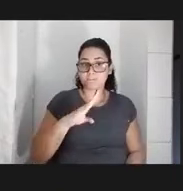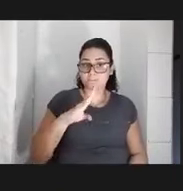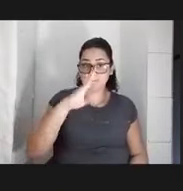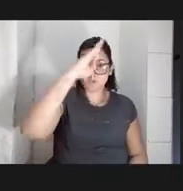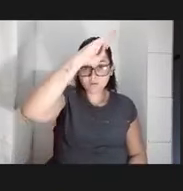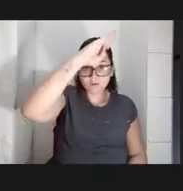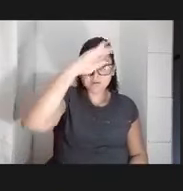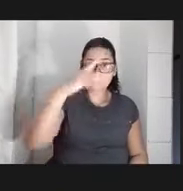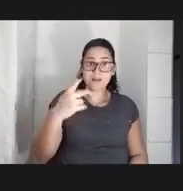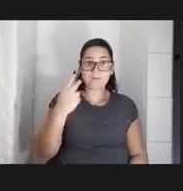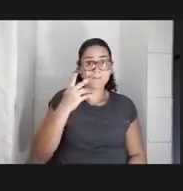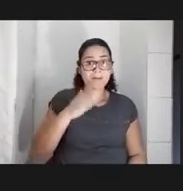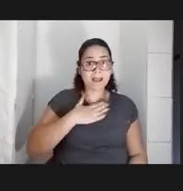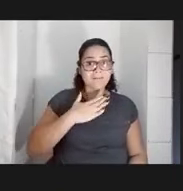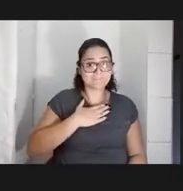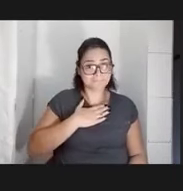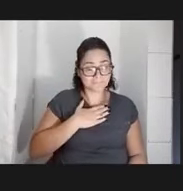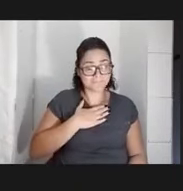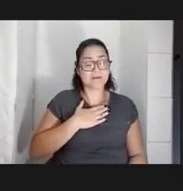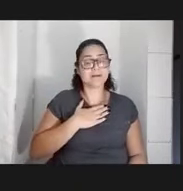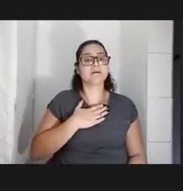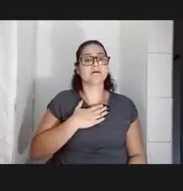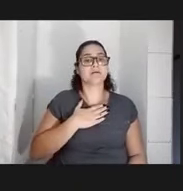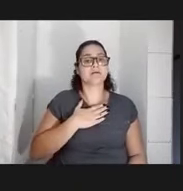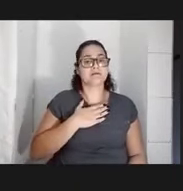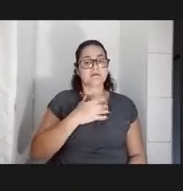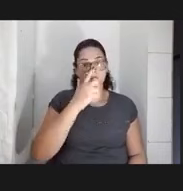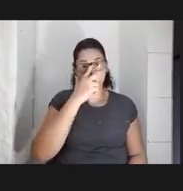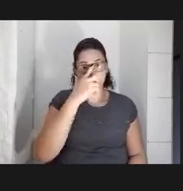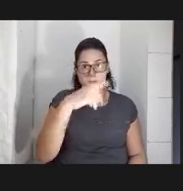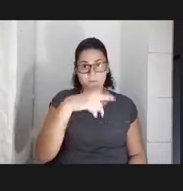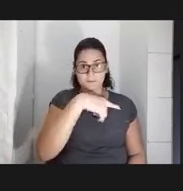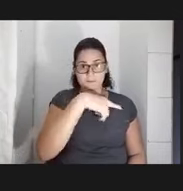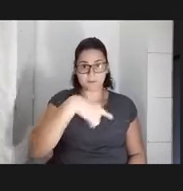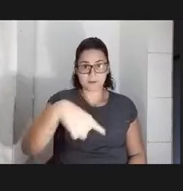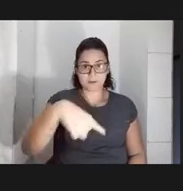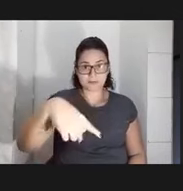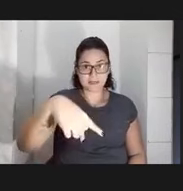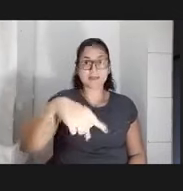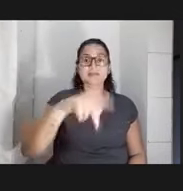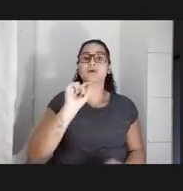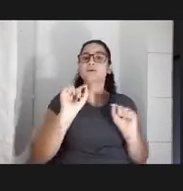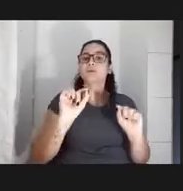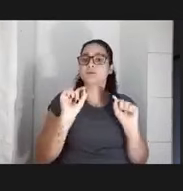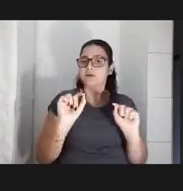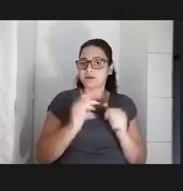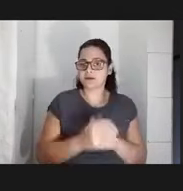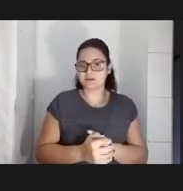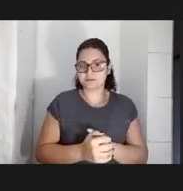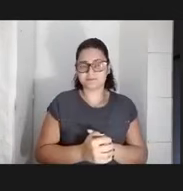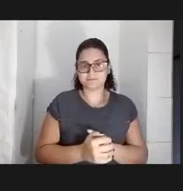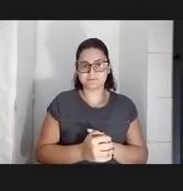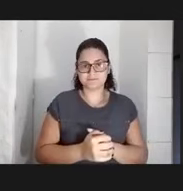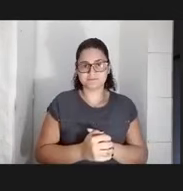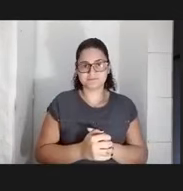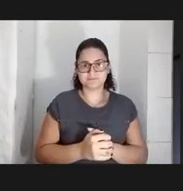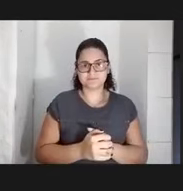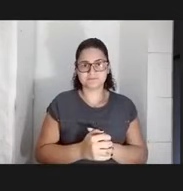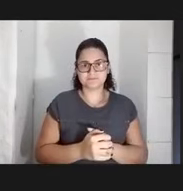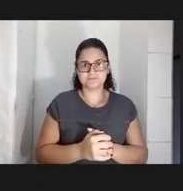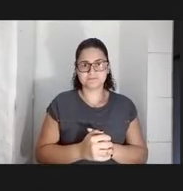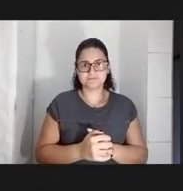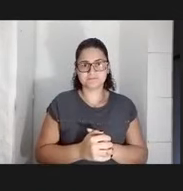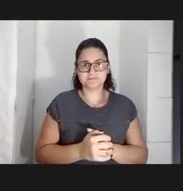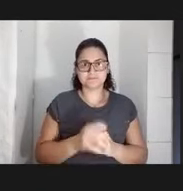ele funciona, né? O presidente da República, ele funciona como aquele que não